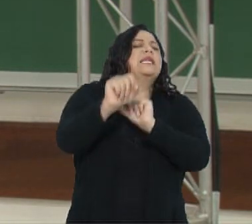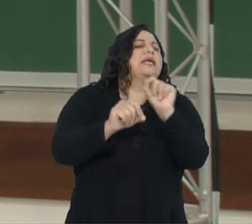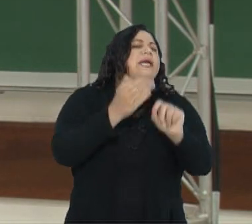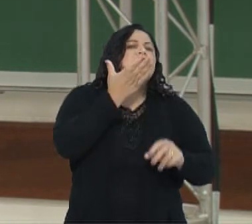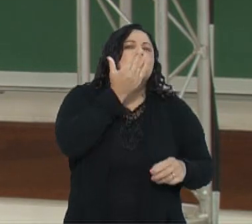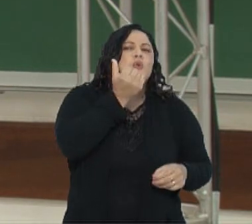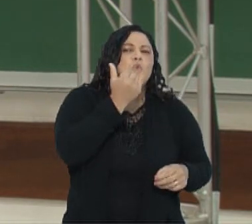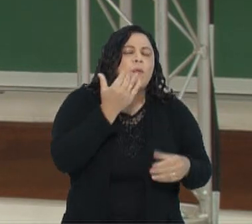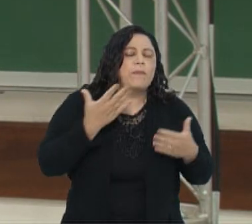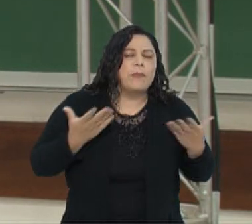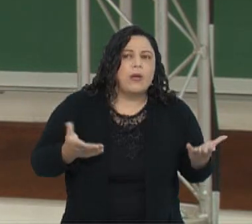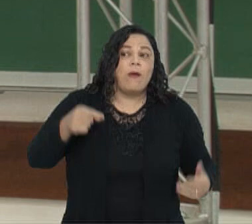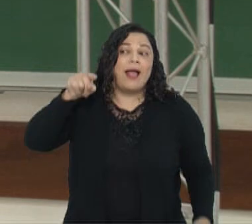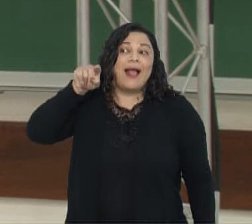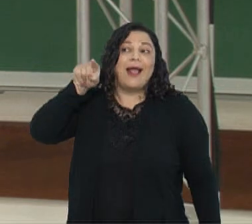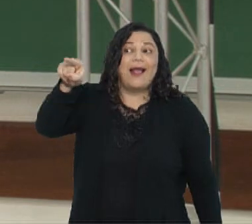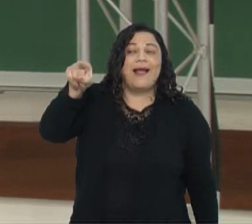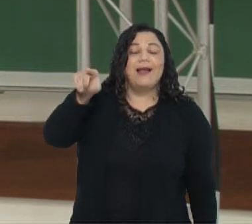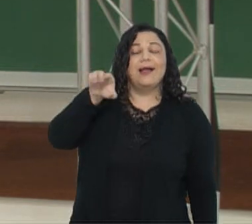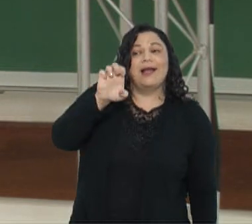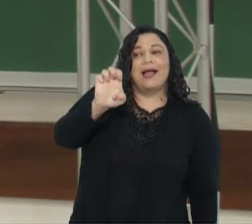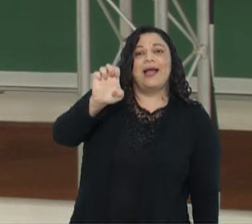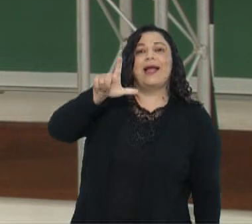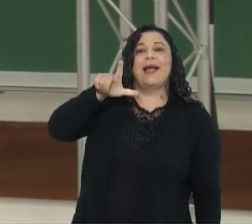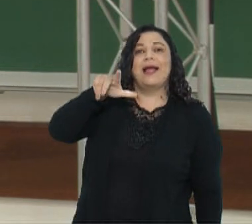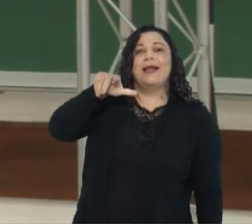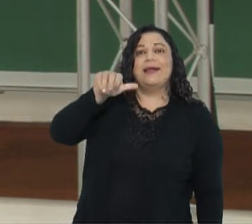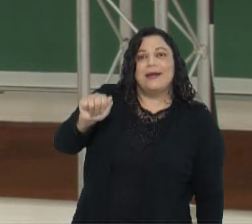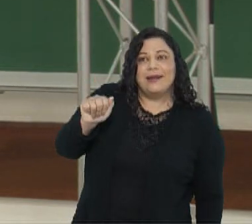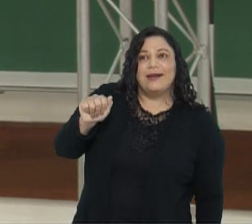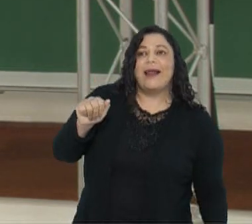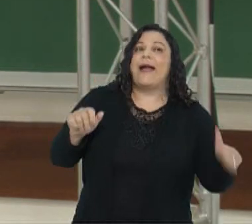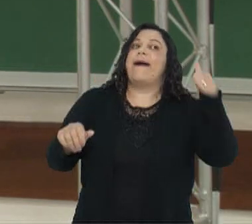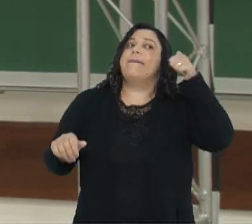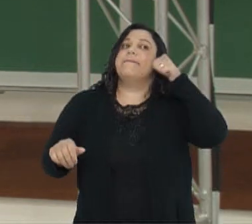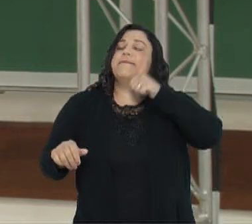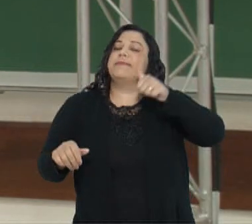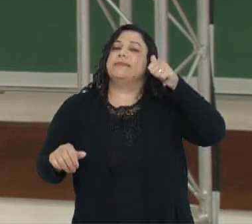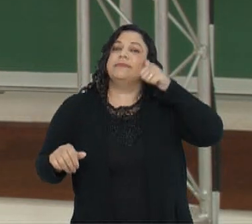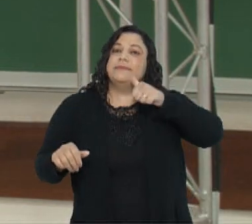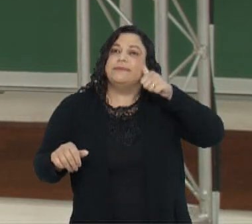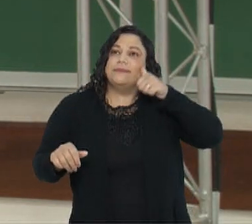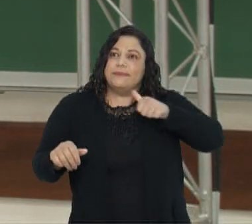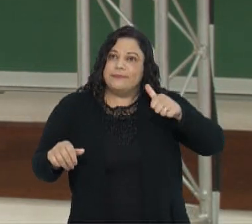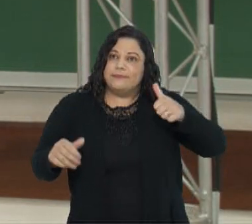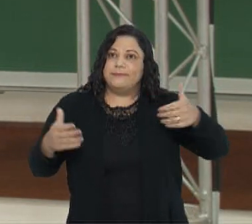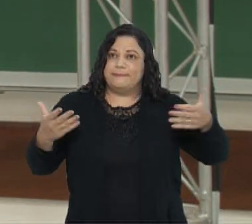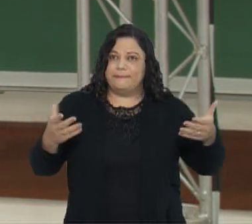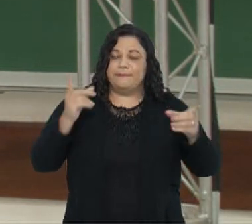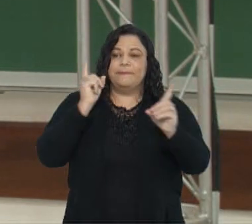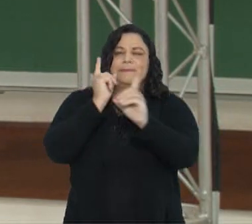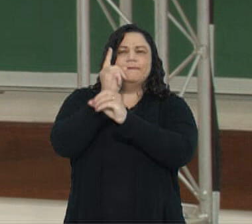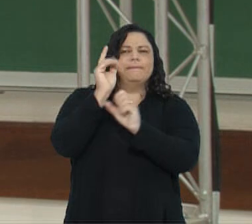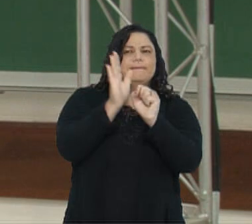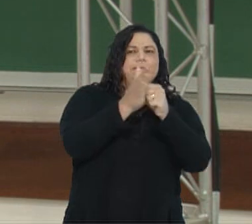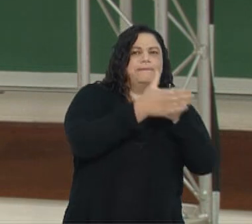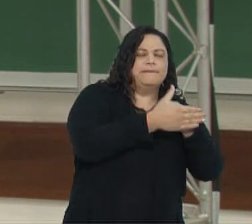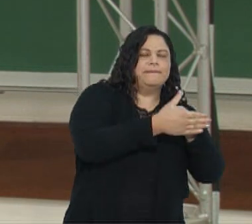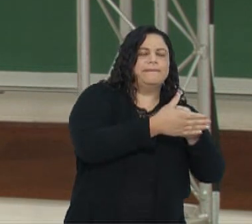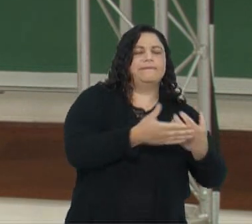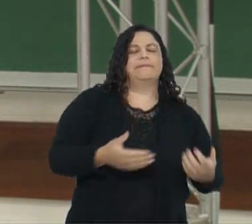consegui fazer ali essa transformação por um pronome. Então, eu encontro o meu sujeito. Facinho,